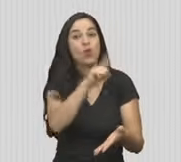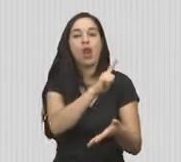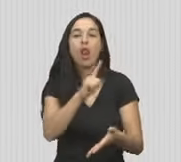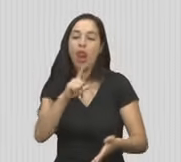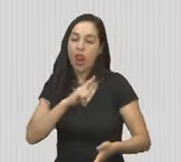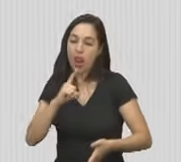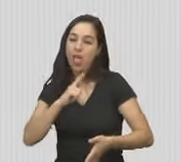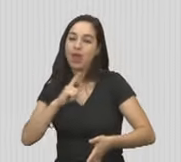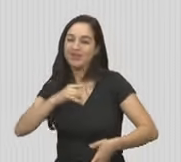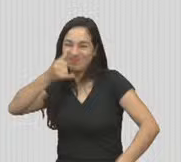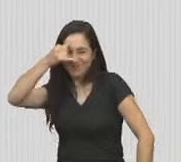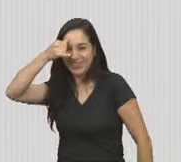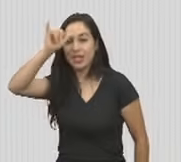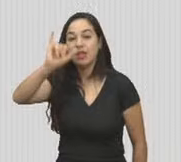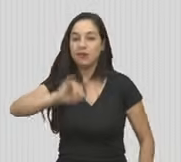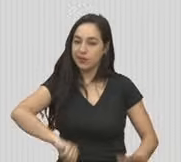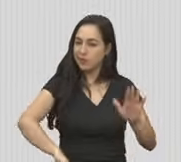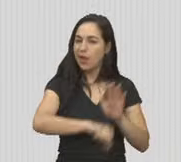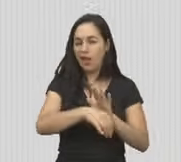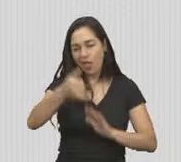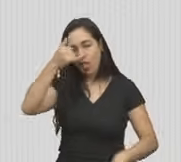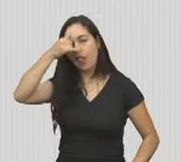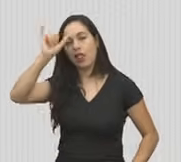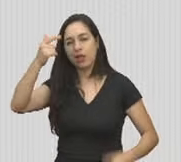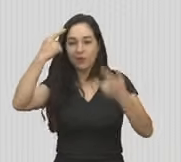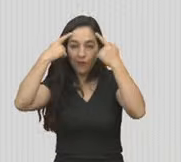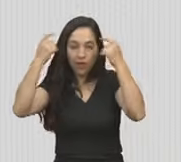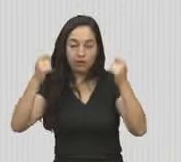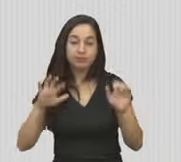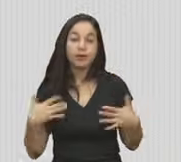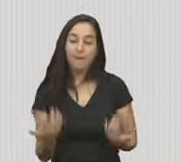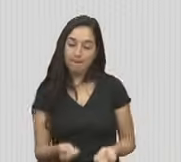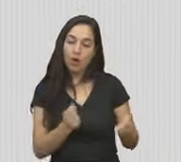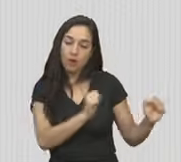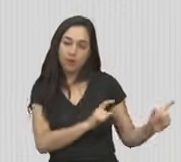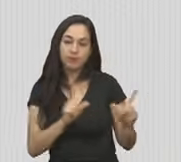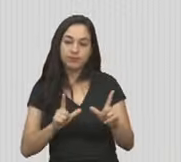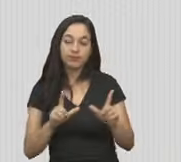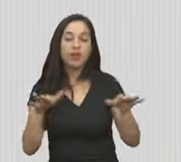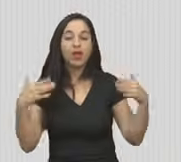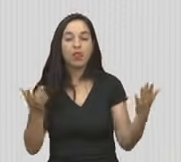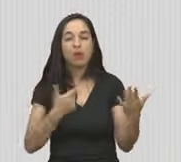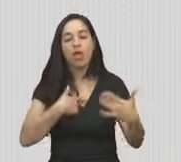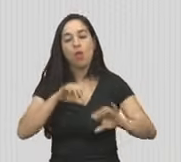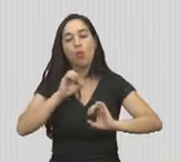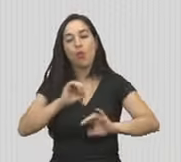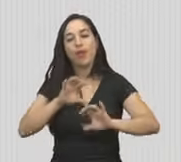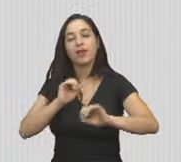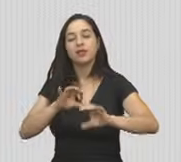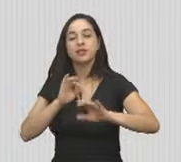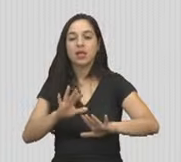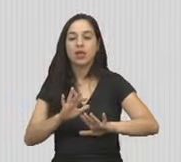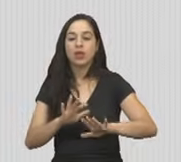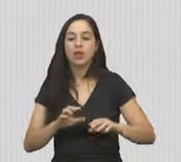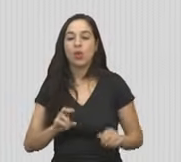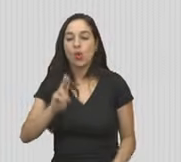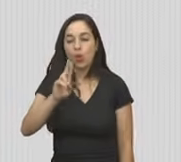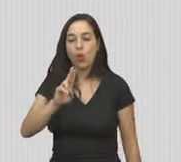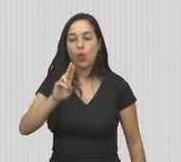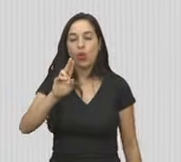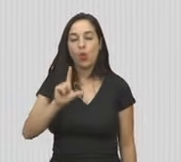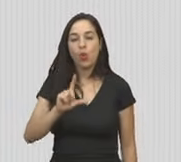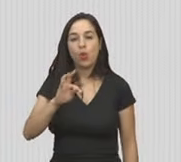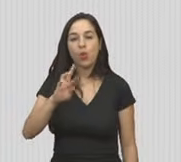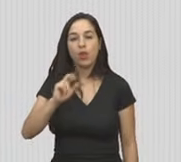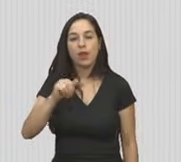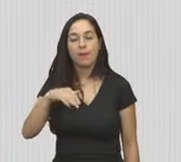numa prevenção. Podemos passar? Que é justamente o que eu ensino no Krav Maga, que é